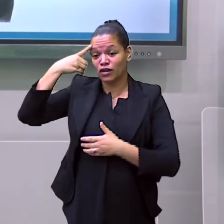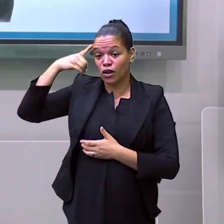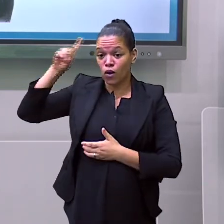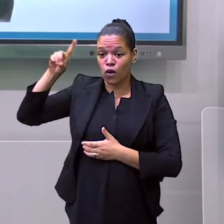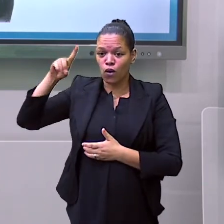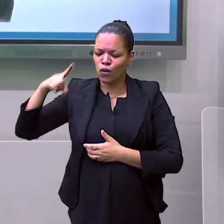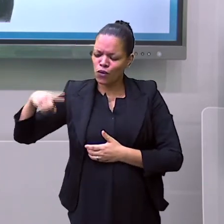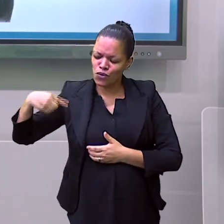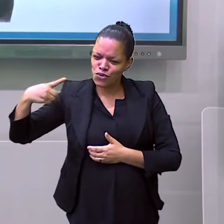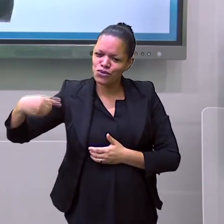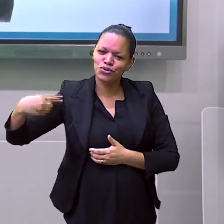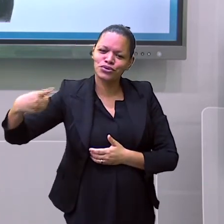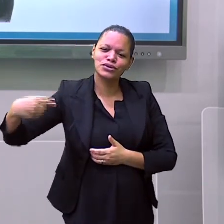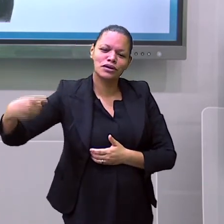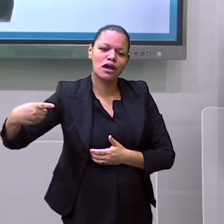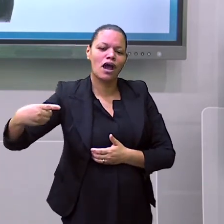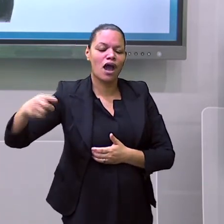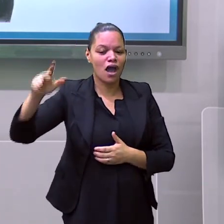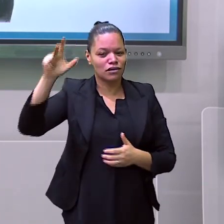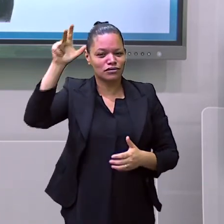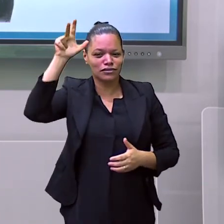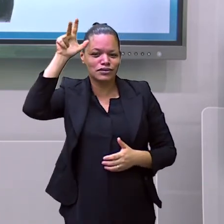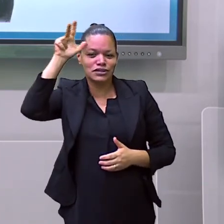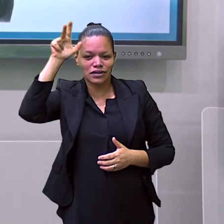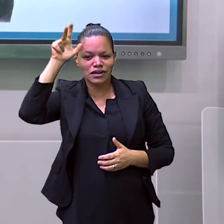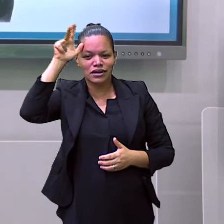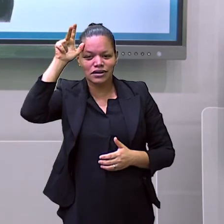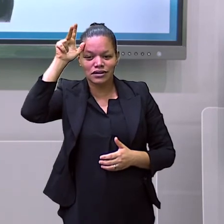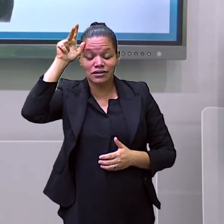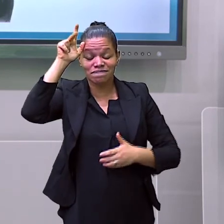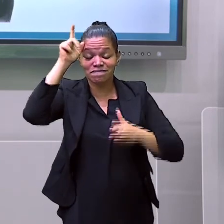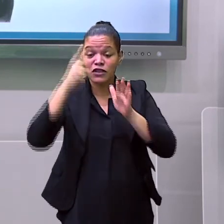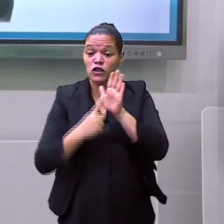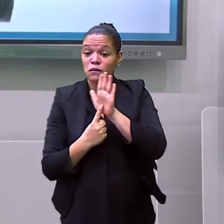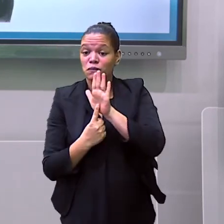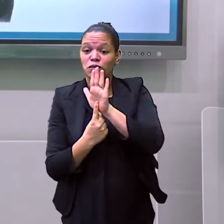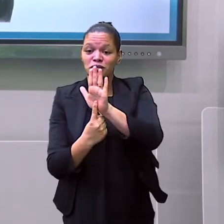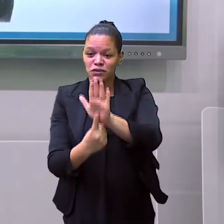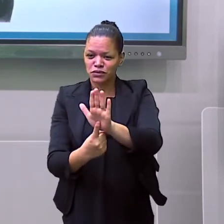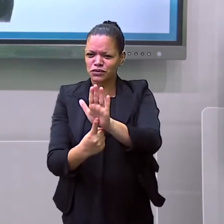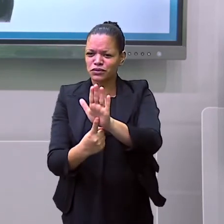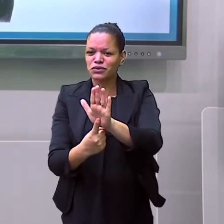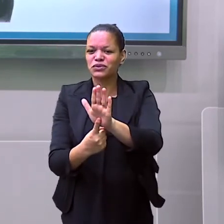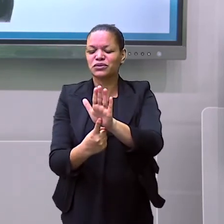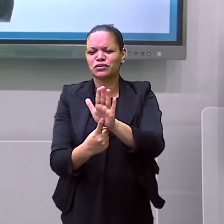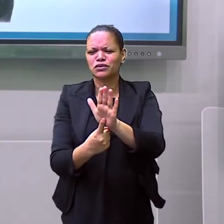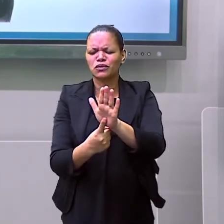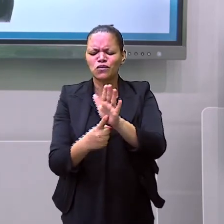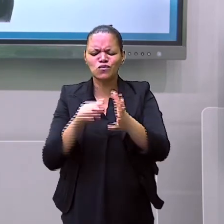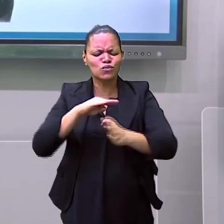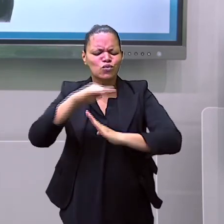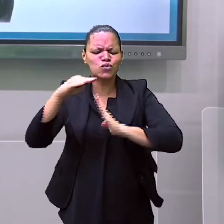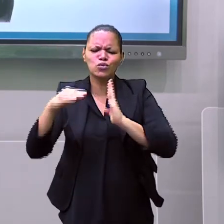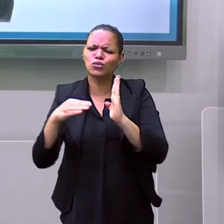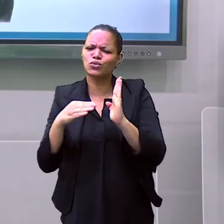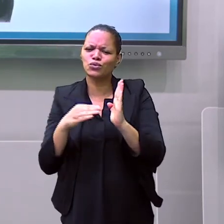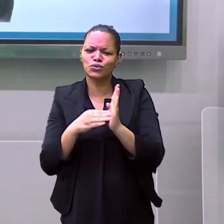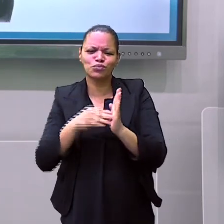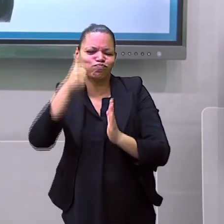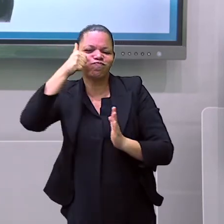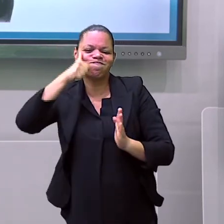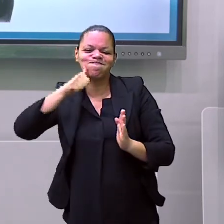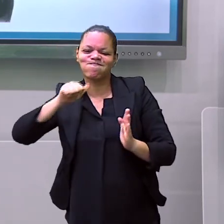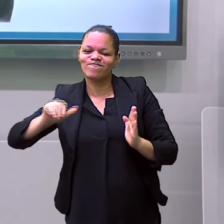Anne Frank foi publicado e isso só foi possível devido aos relatos que ela